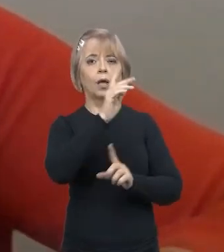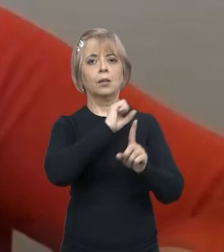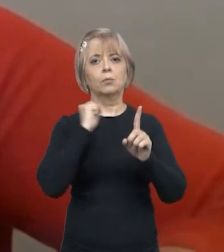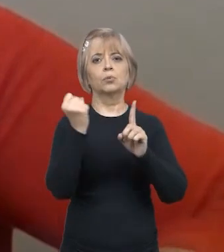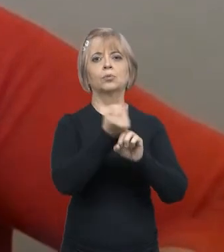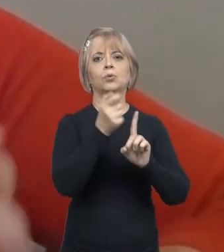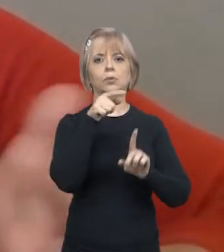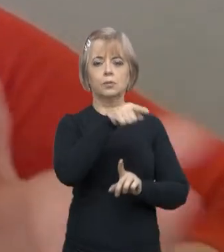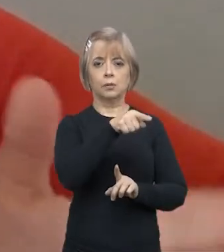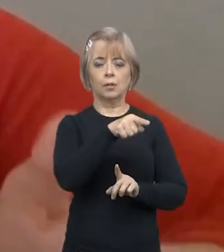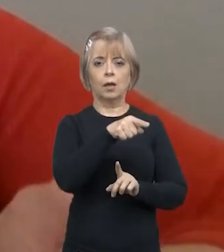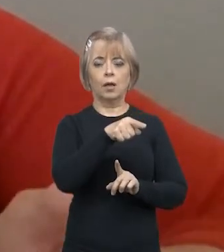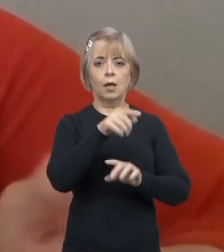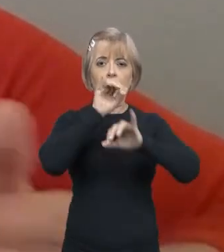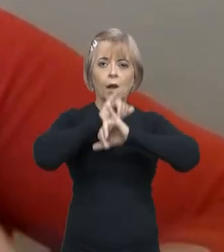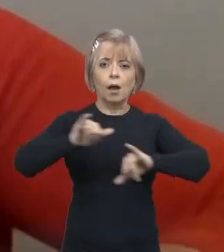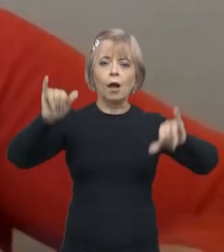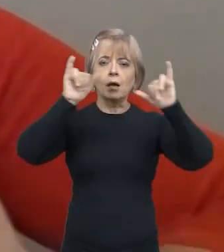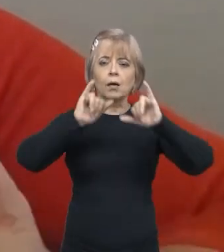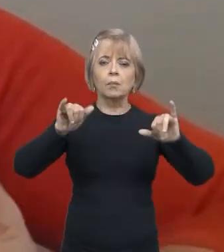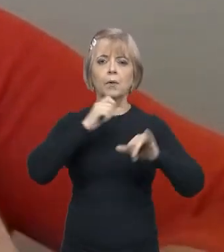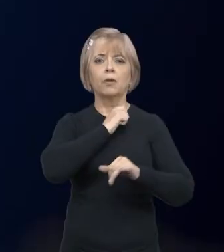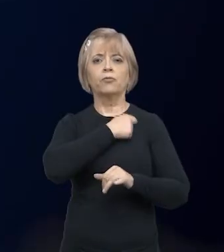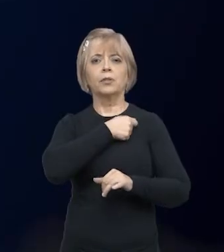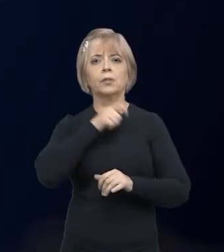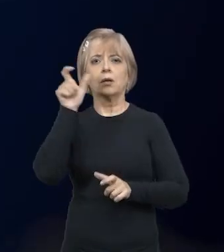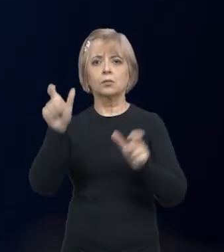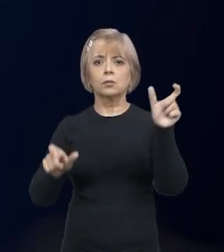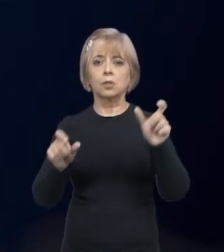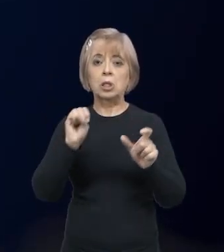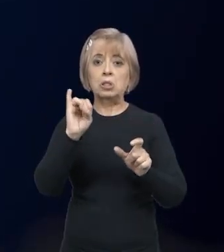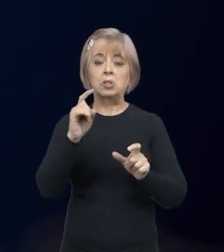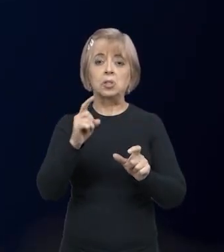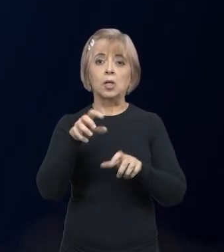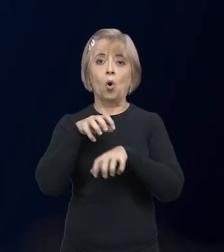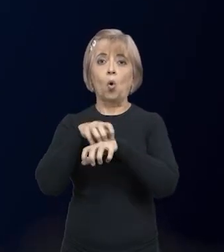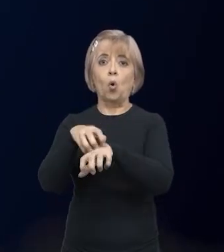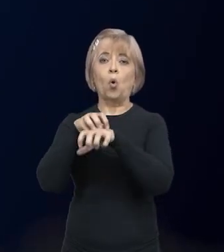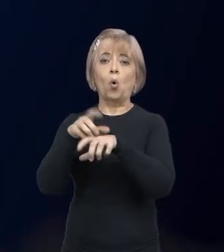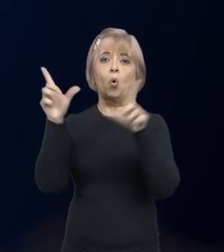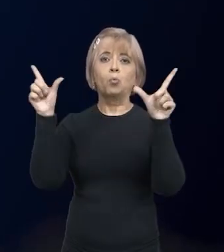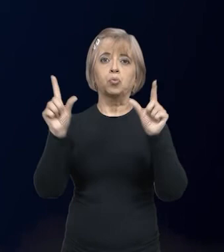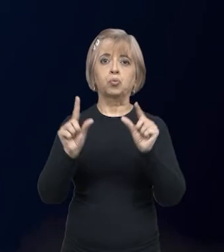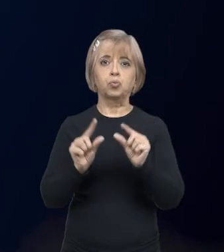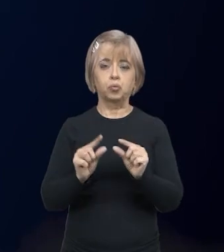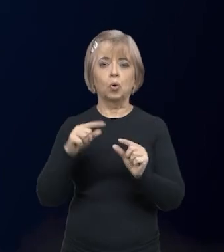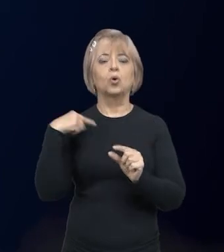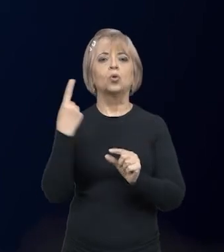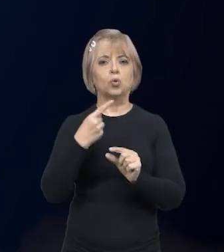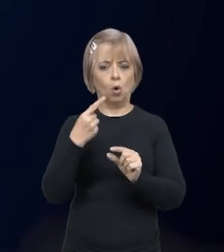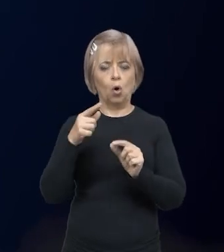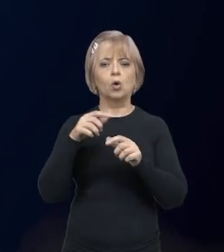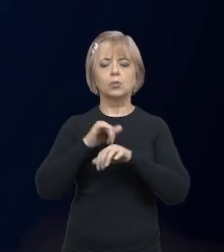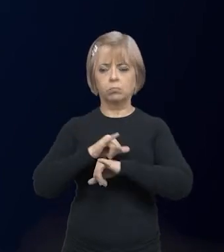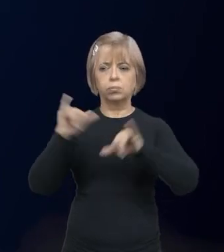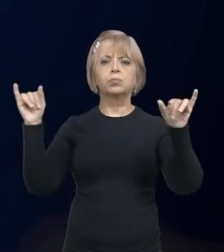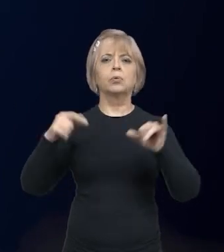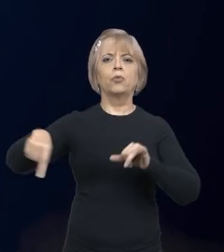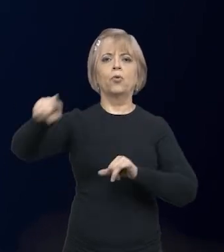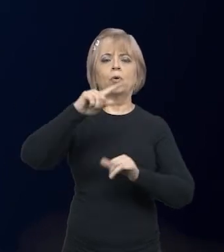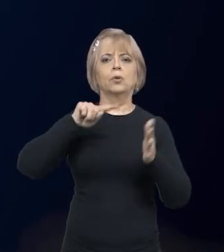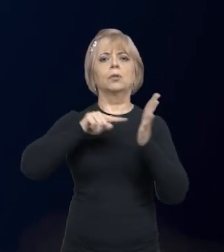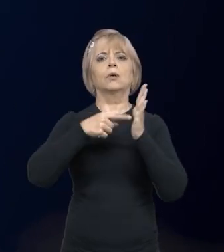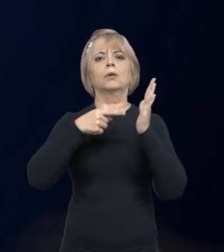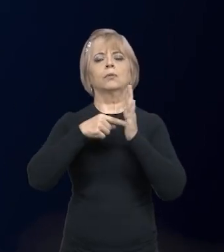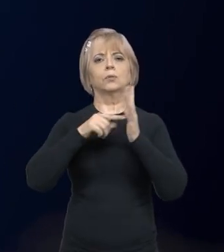população, que é a campanha Fiscal Cidadão, no caso do desaparecimento das linhas de ônibus. Nós estamos vivenciando, durante a pandemia,